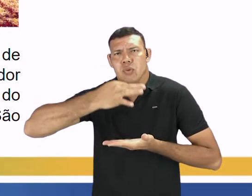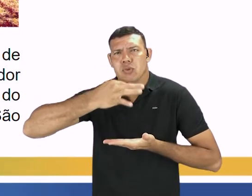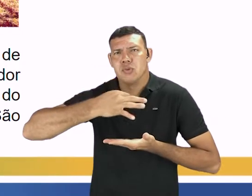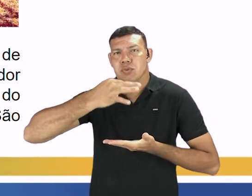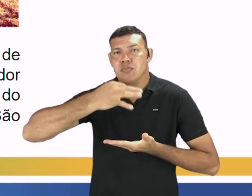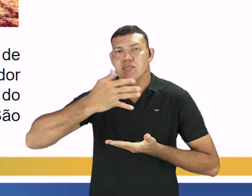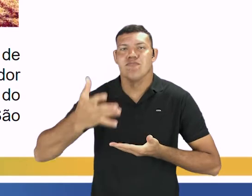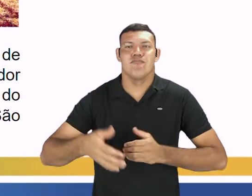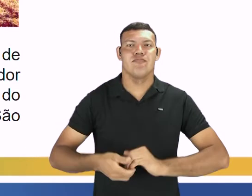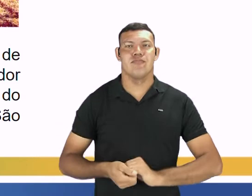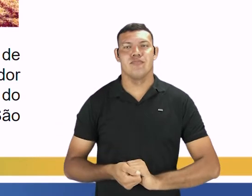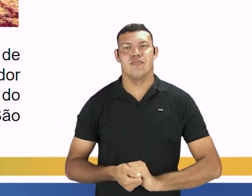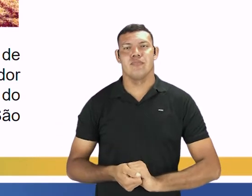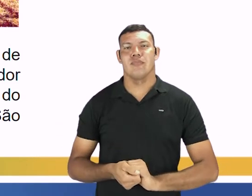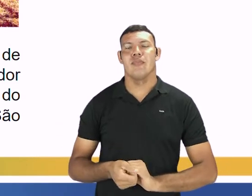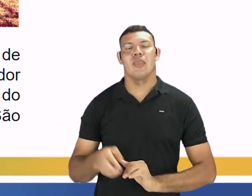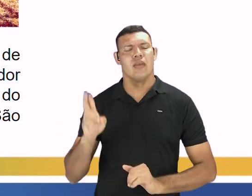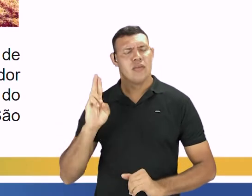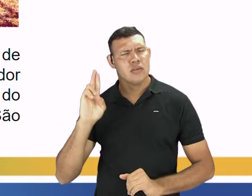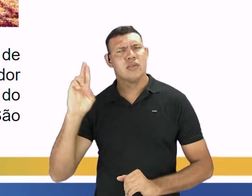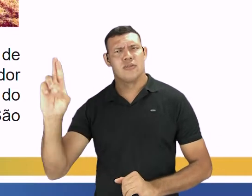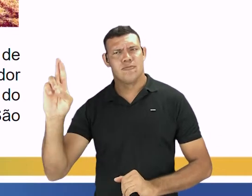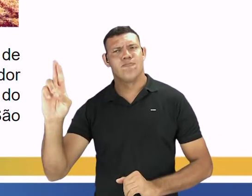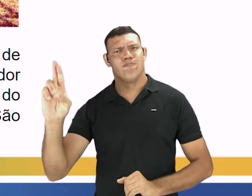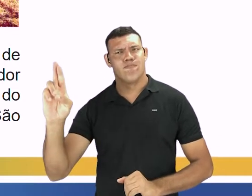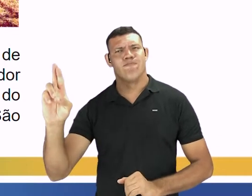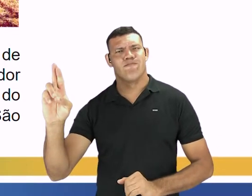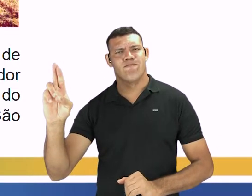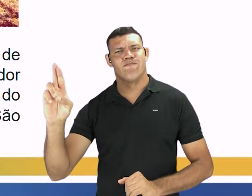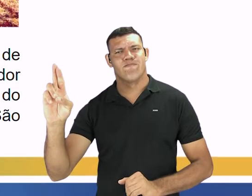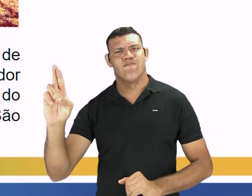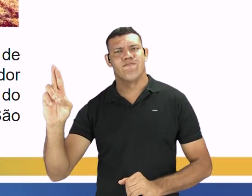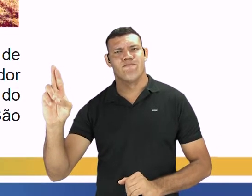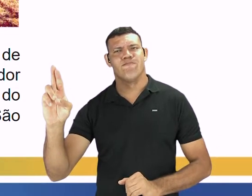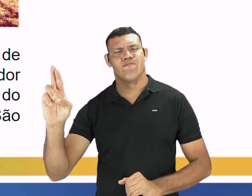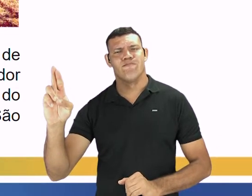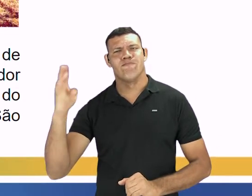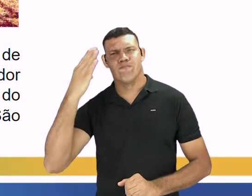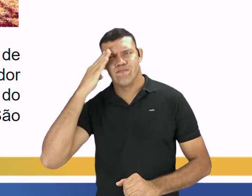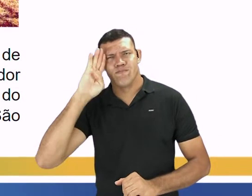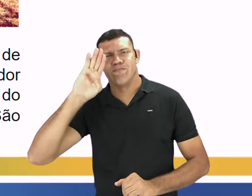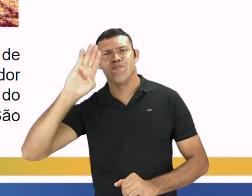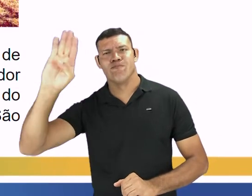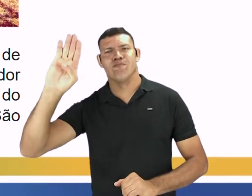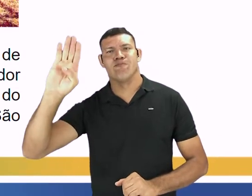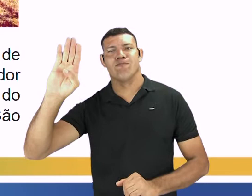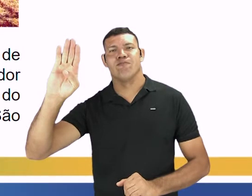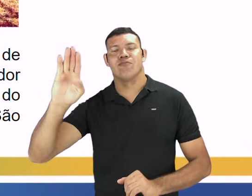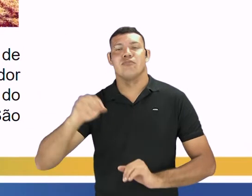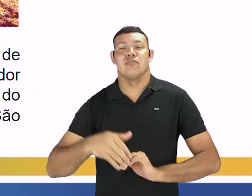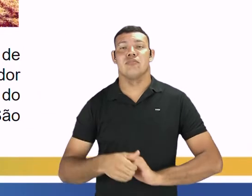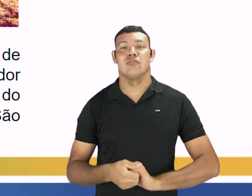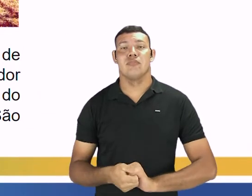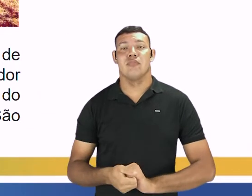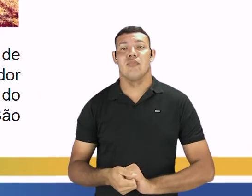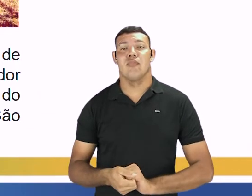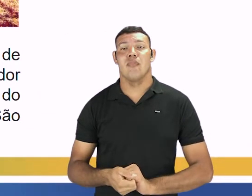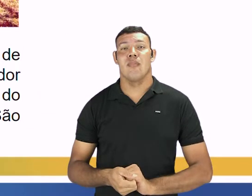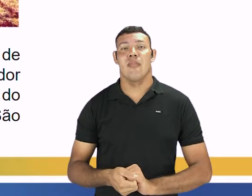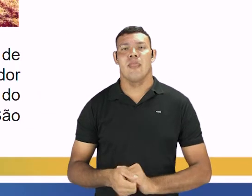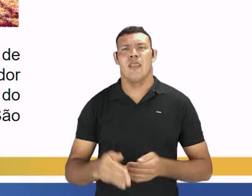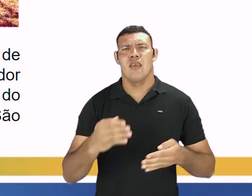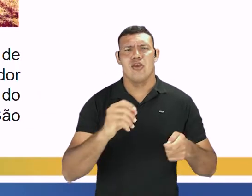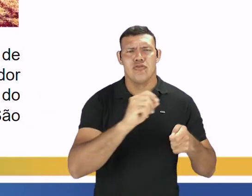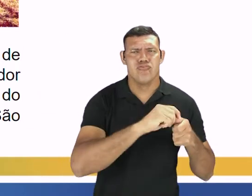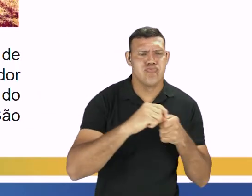aí representar esse produto significante. A gente tem, por conta da produção